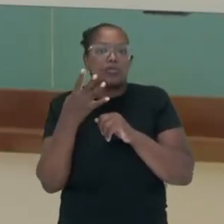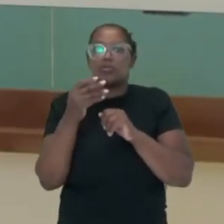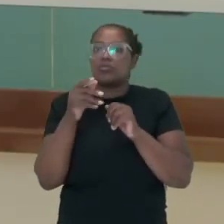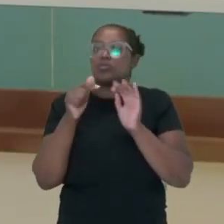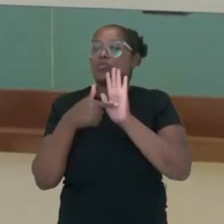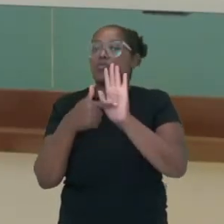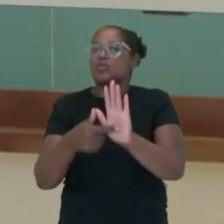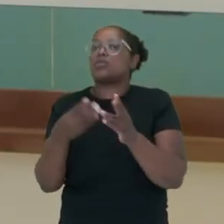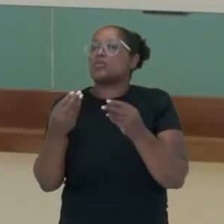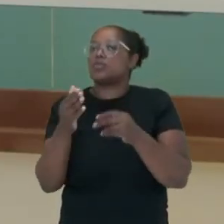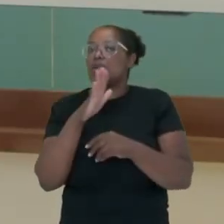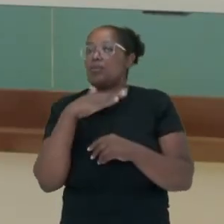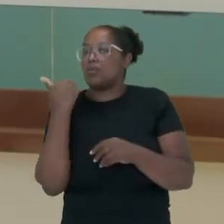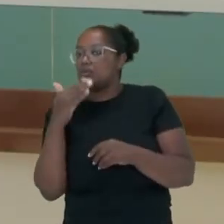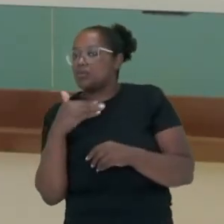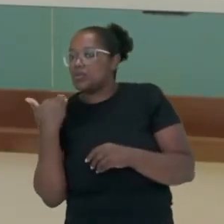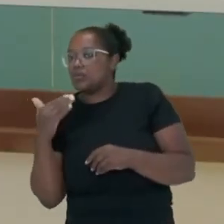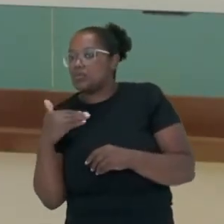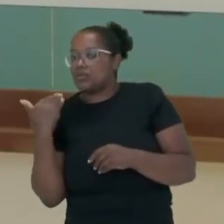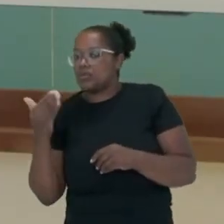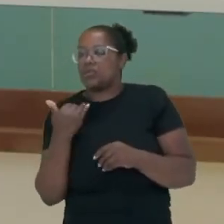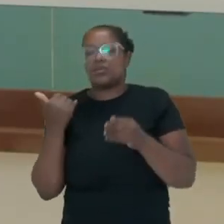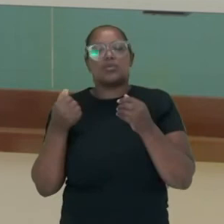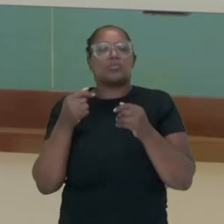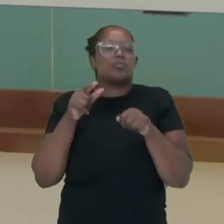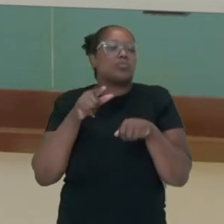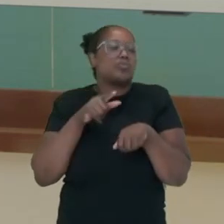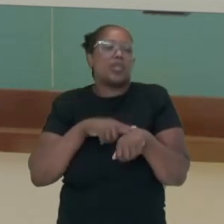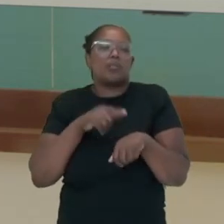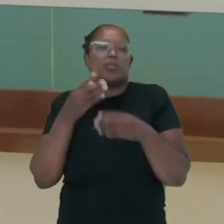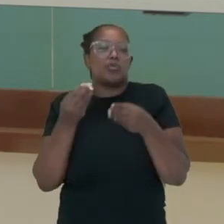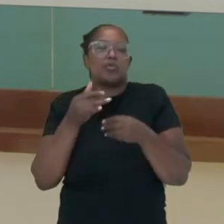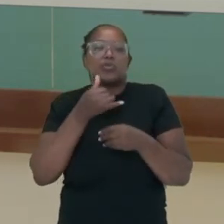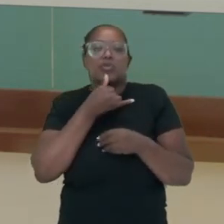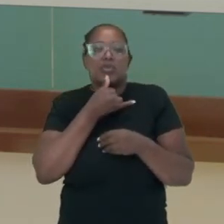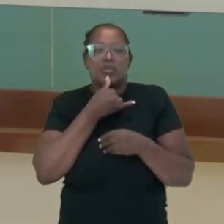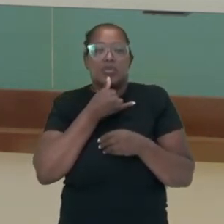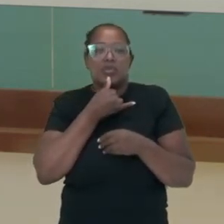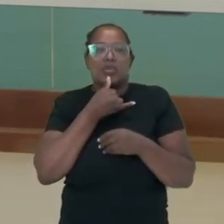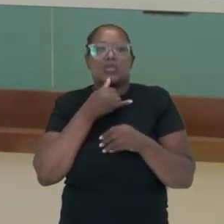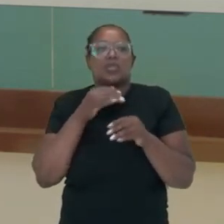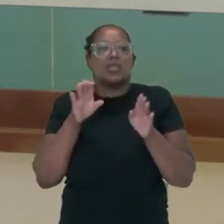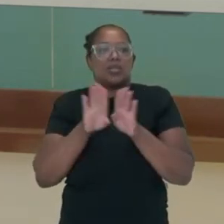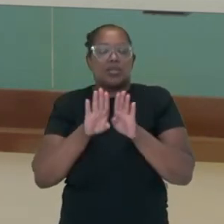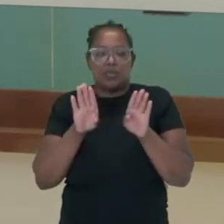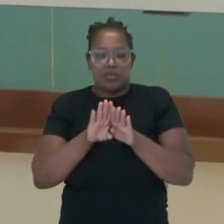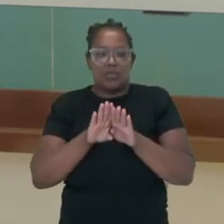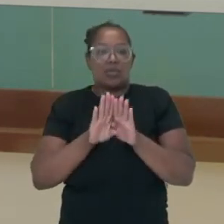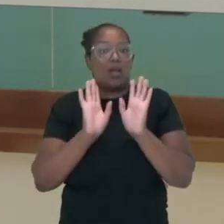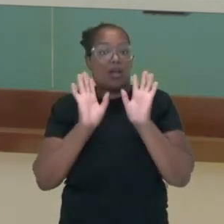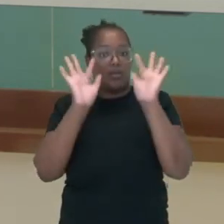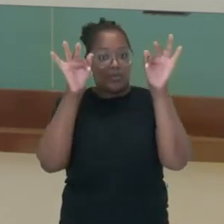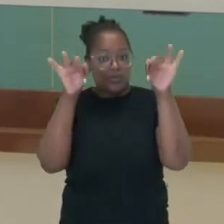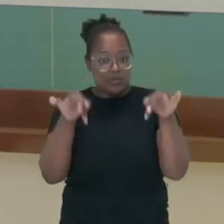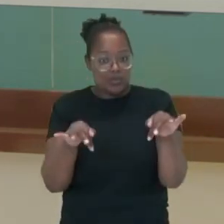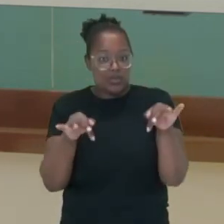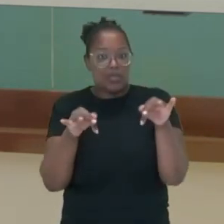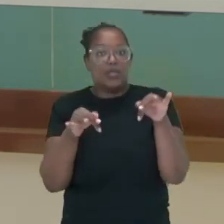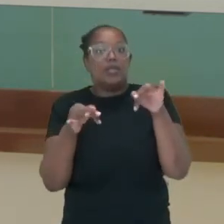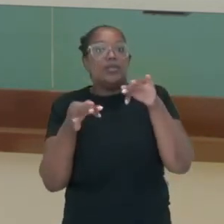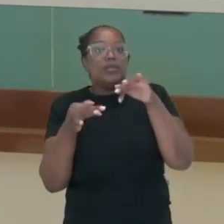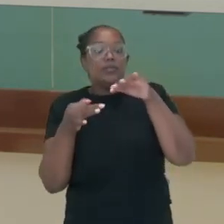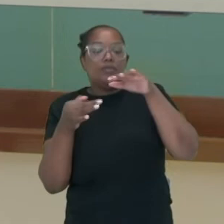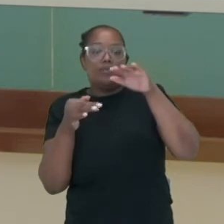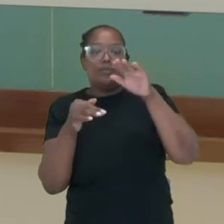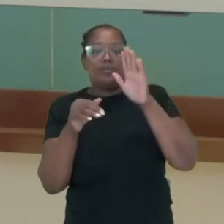mortes, alguns destacaram momentos muito tristes na nossa história. Culmina ao período do final da década de 80